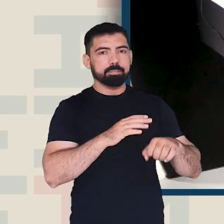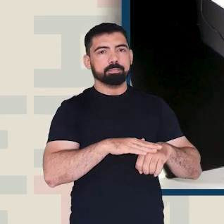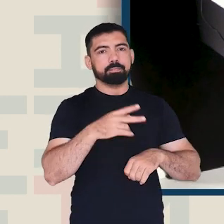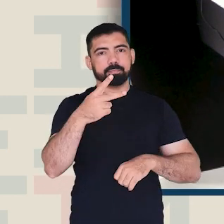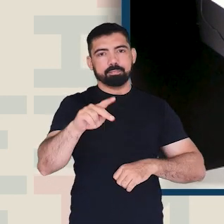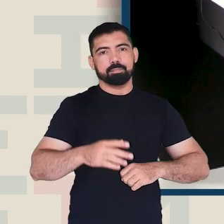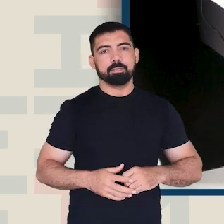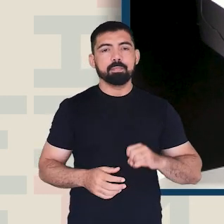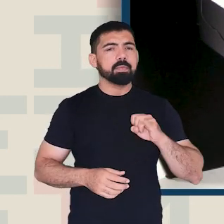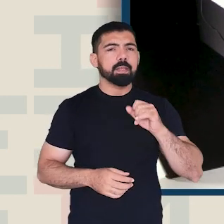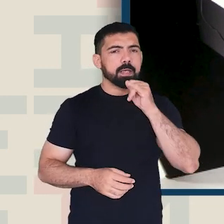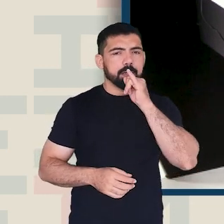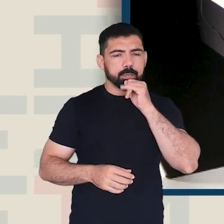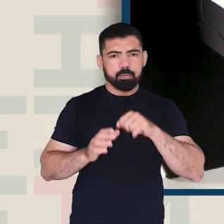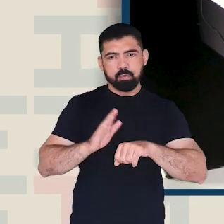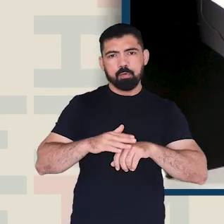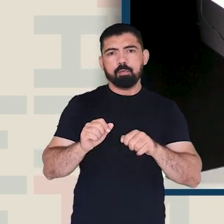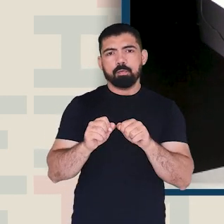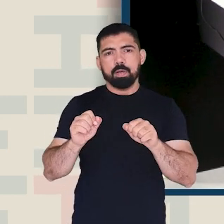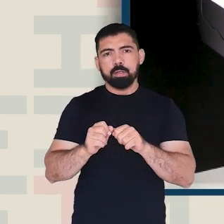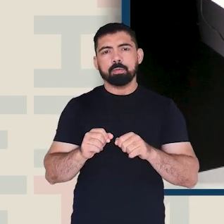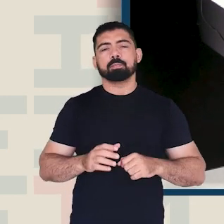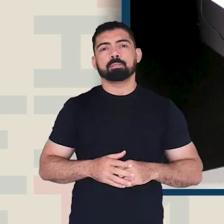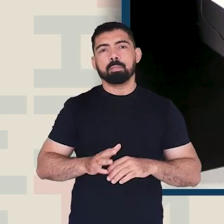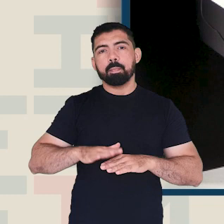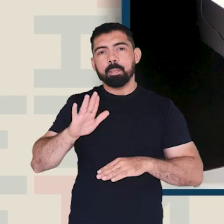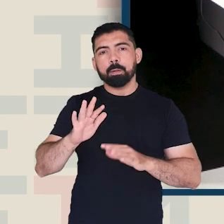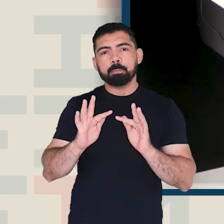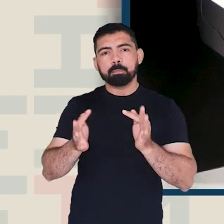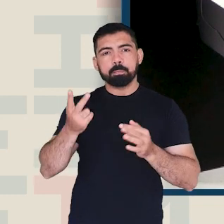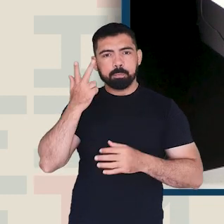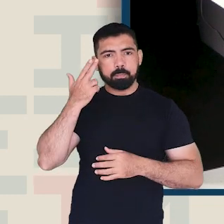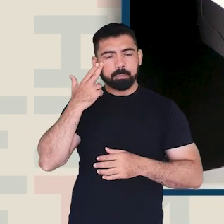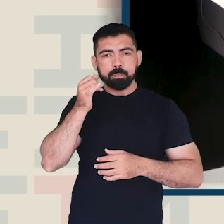exemplo, se eu estivesse fazendo um groove, uma levadinha mais comum,